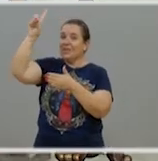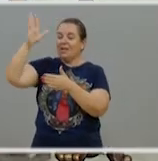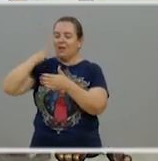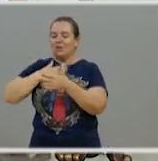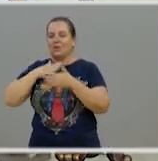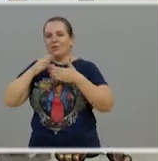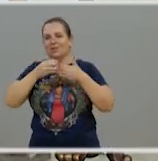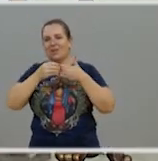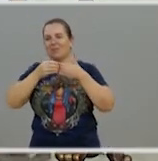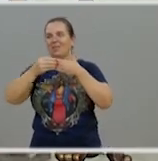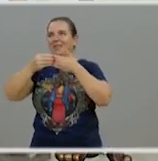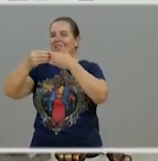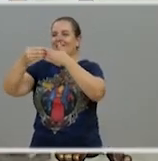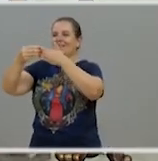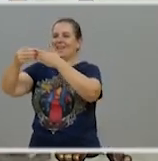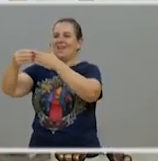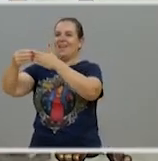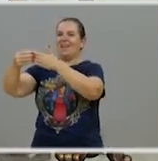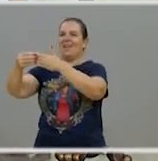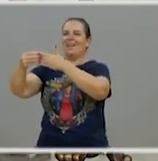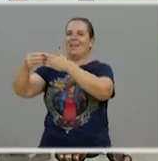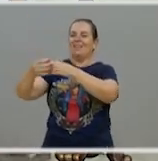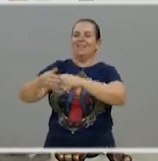de Deus a me